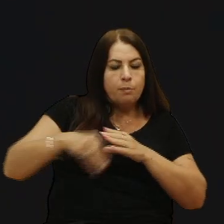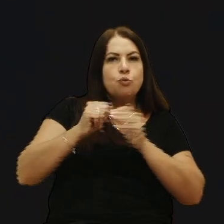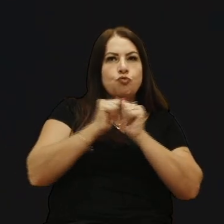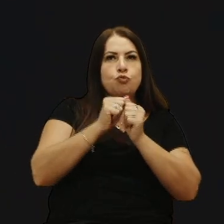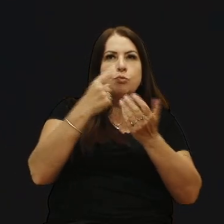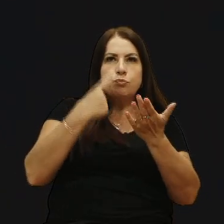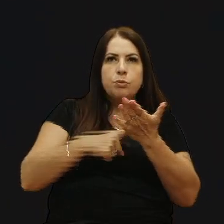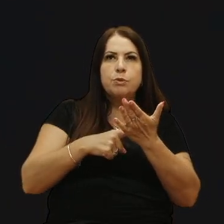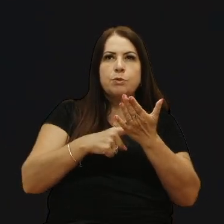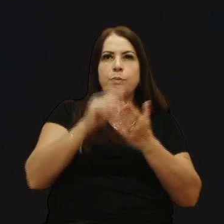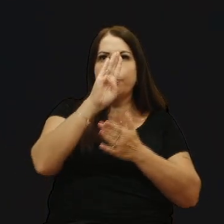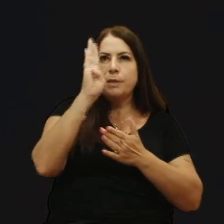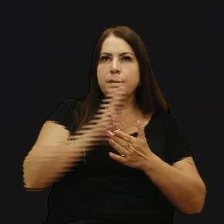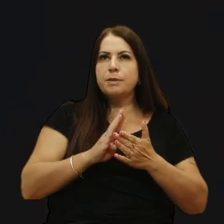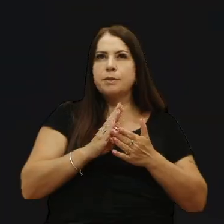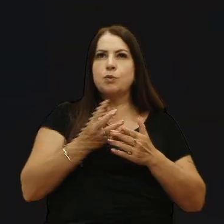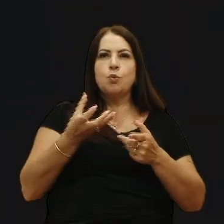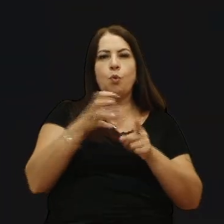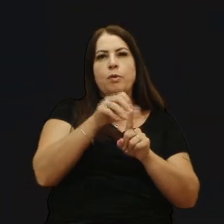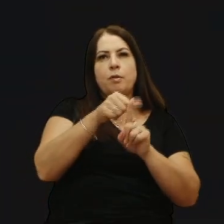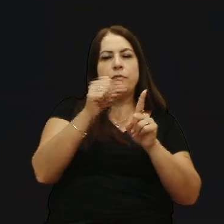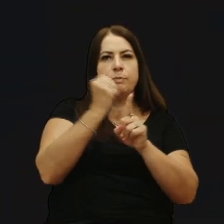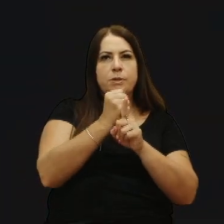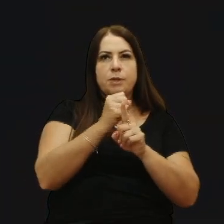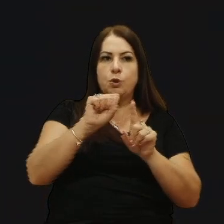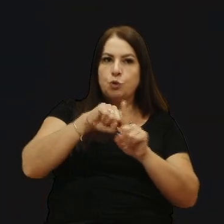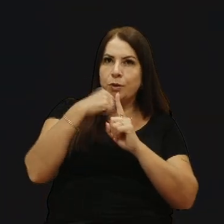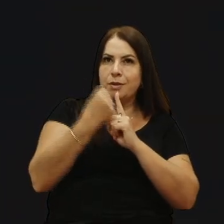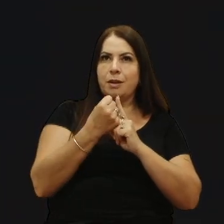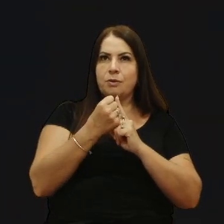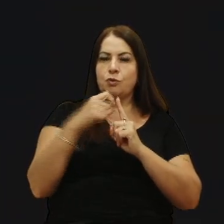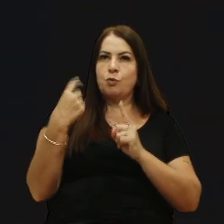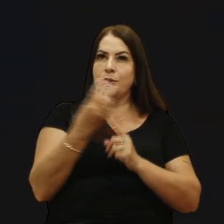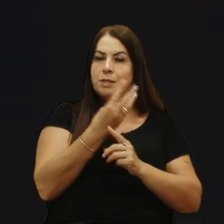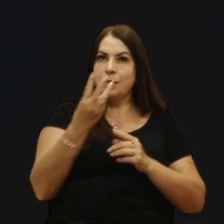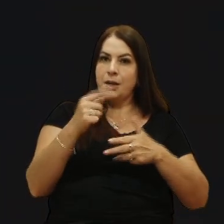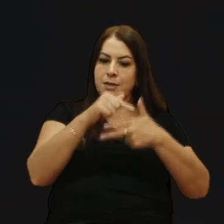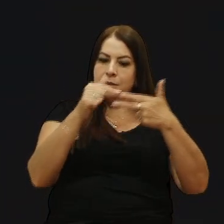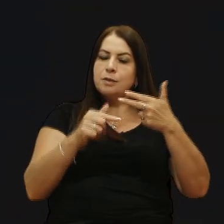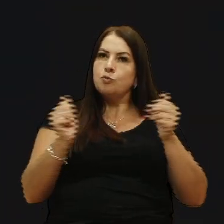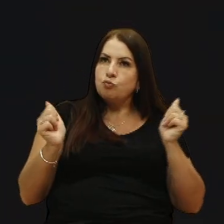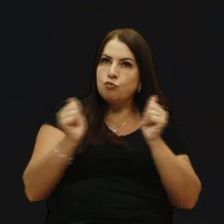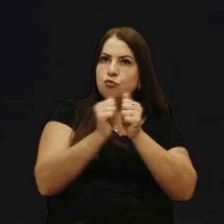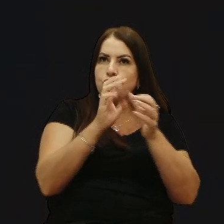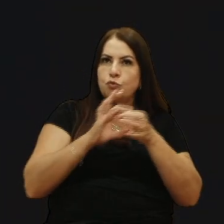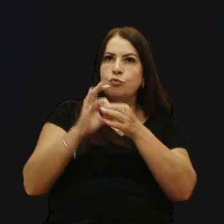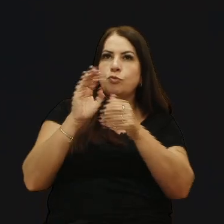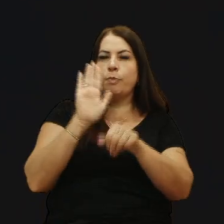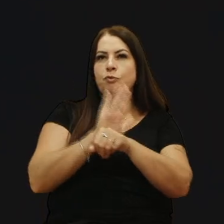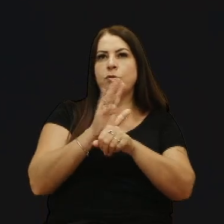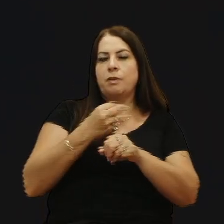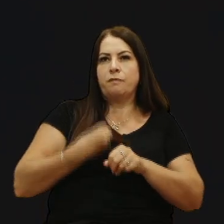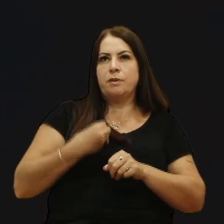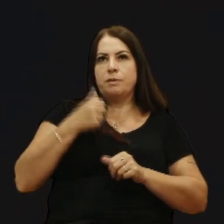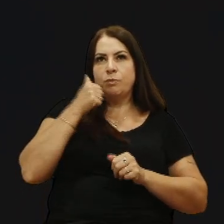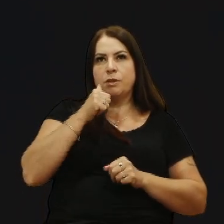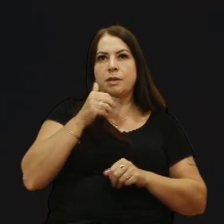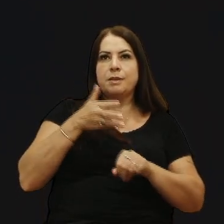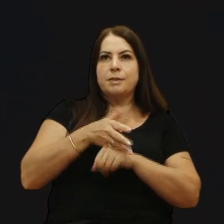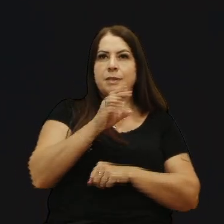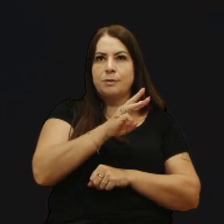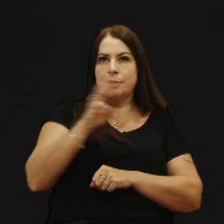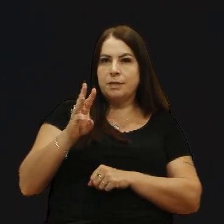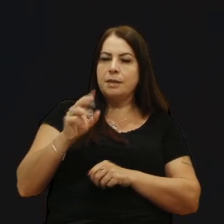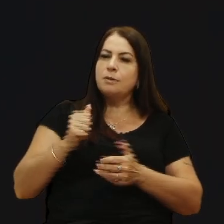Pacto Nacional Brasil contra o Feminicídio. A sociedade e os nossos três poderes juntos pela vida das mulheres. Acesse nosso site e